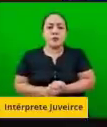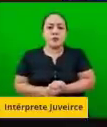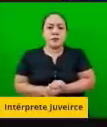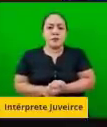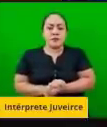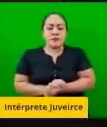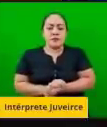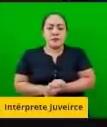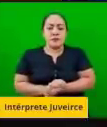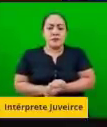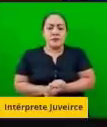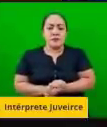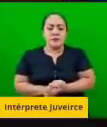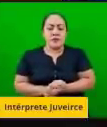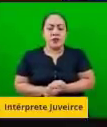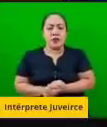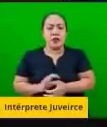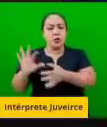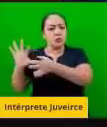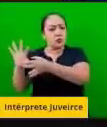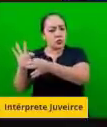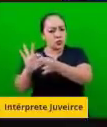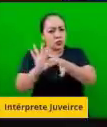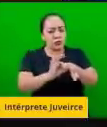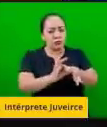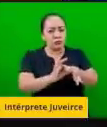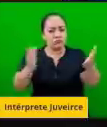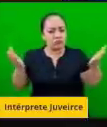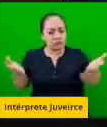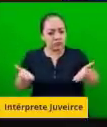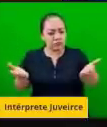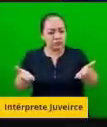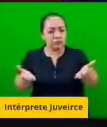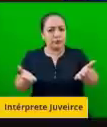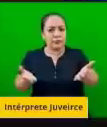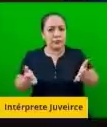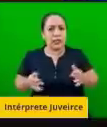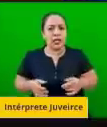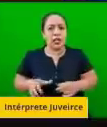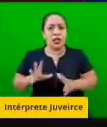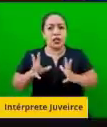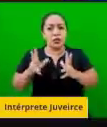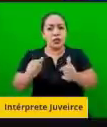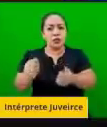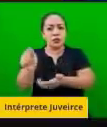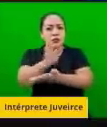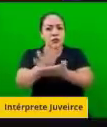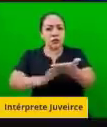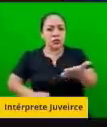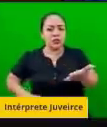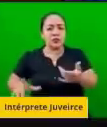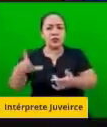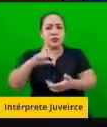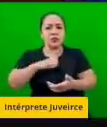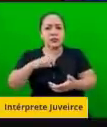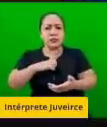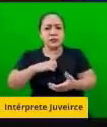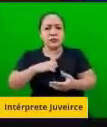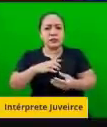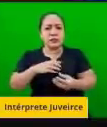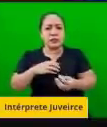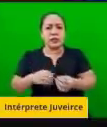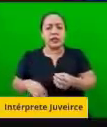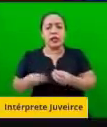No contexto atual de aulas remotas e elaboração de cadernos e atividades, como uma forma de abordagem dos conteúdos do